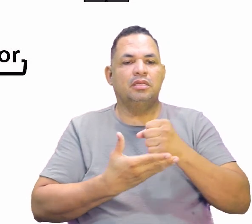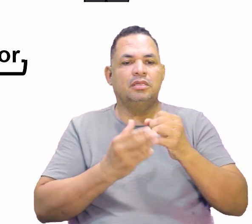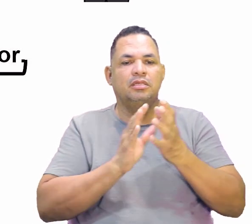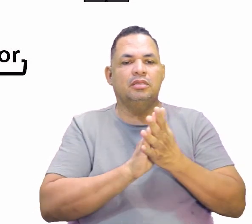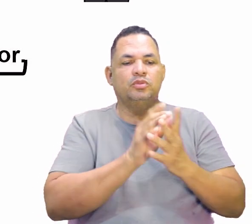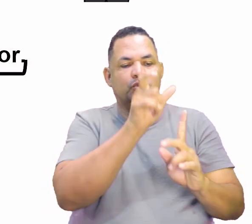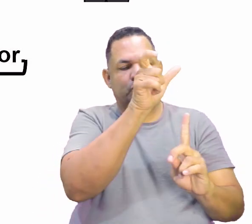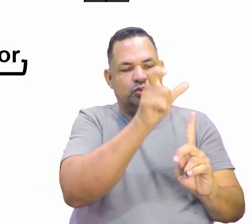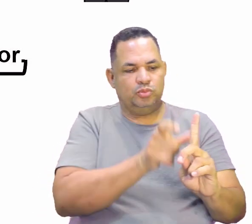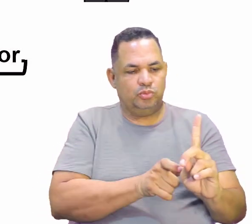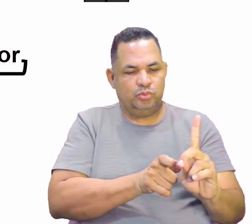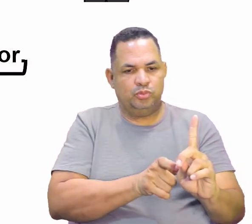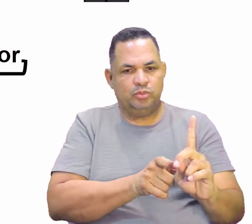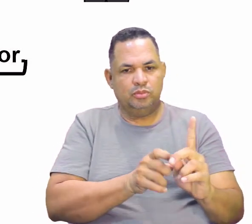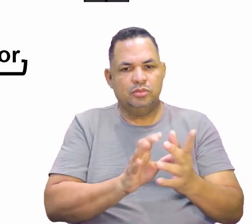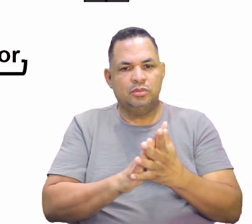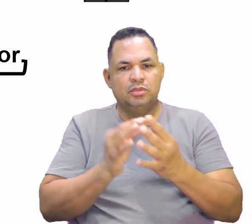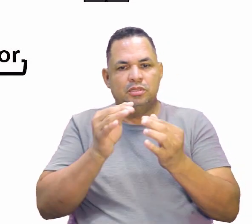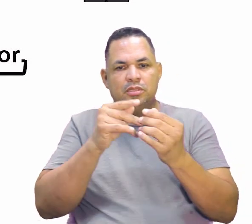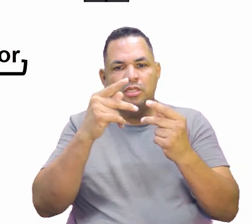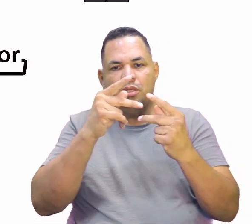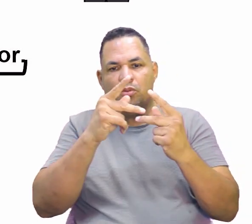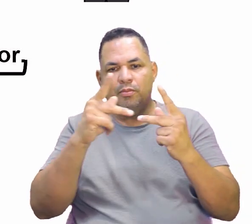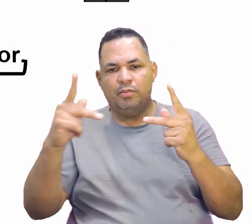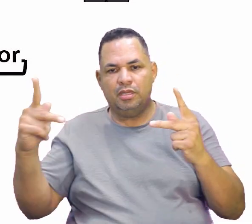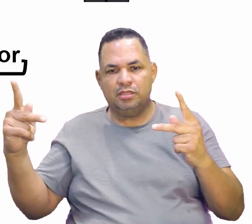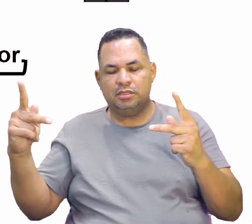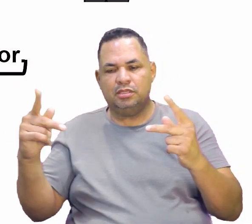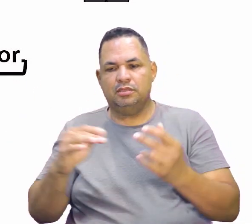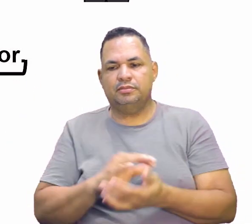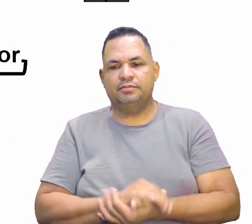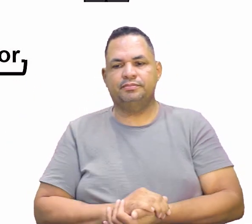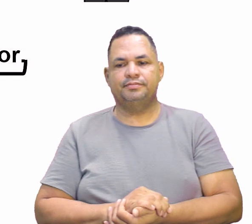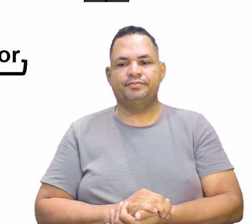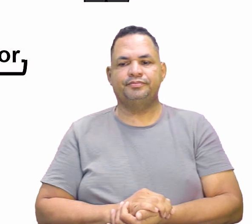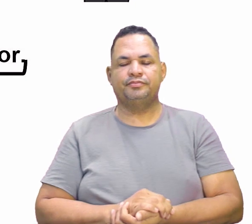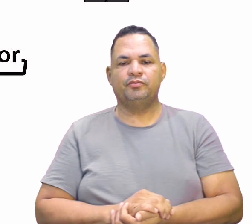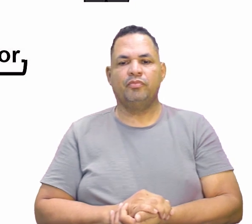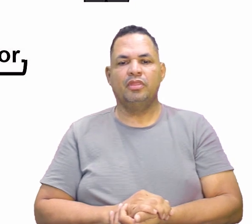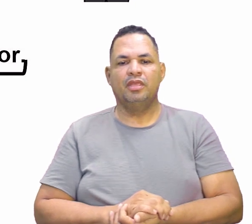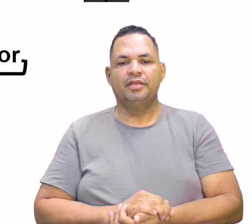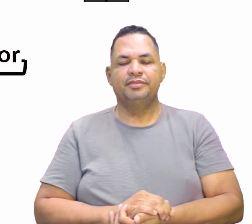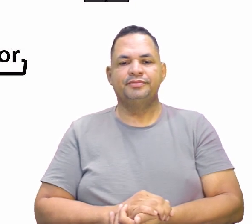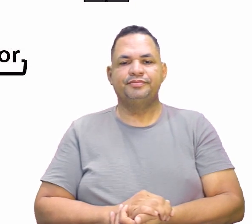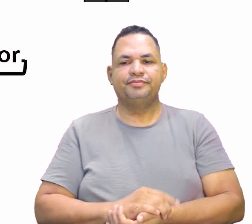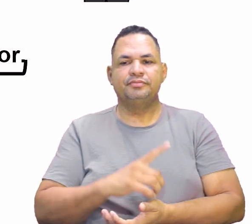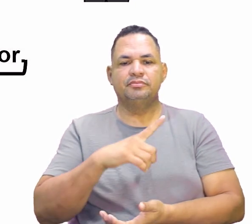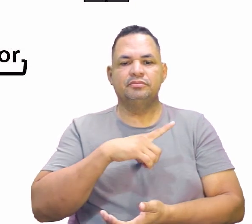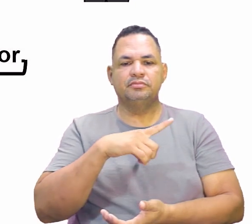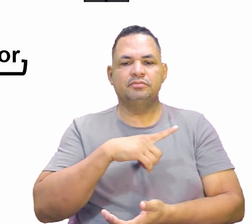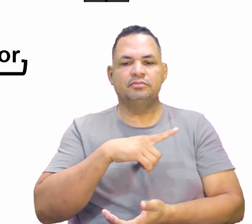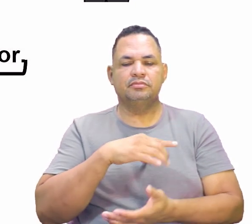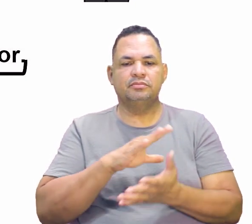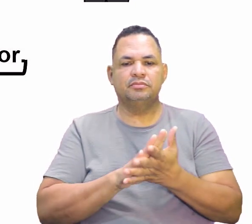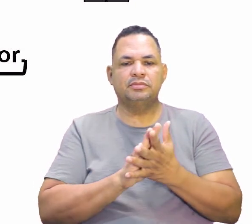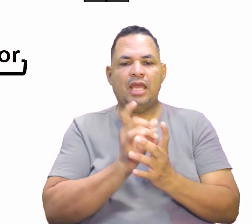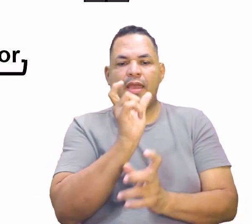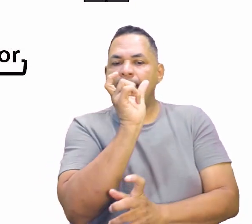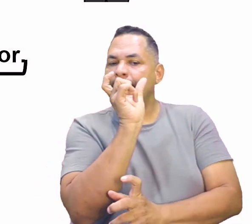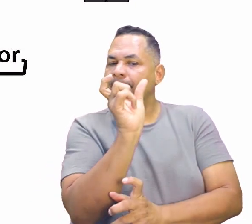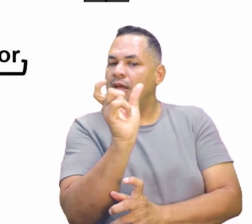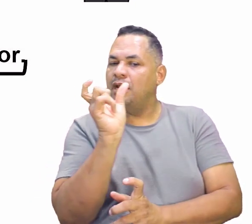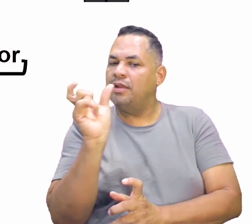é o sujeito e o predicado, tá certo? Então para isso chama-se de termos essenciais